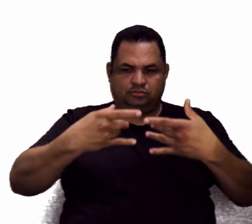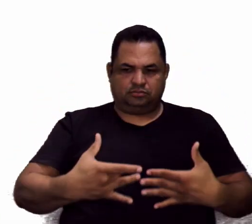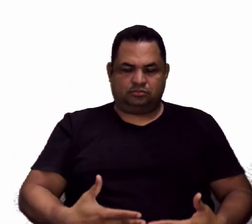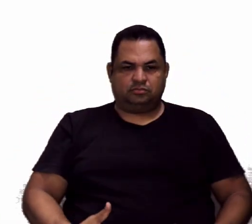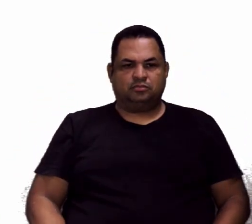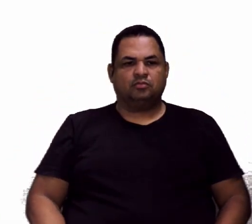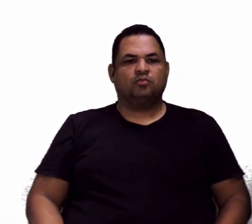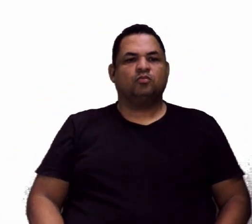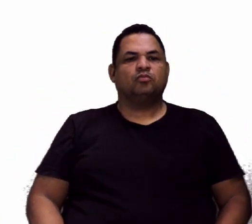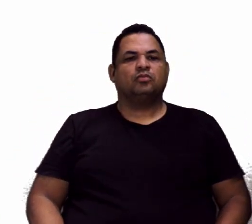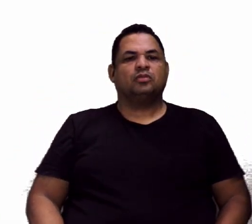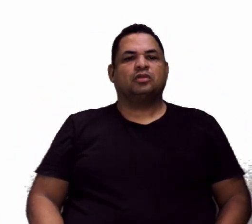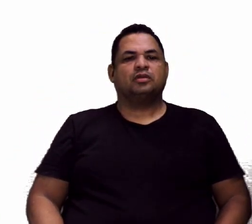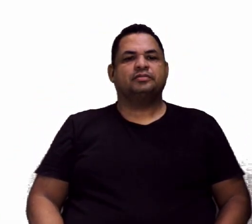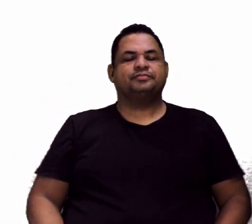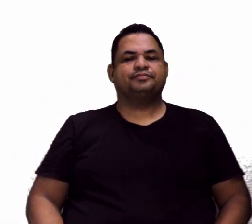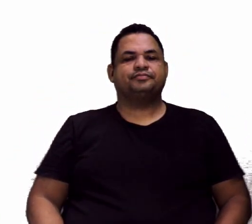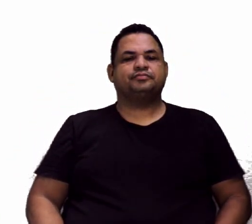olha aí.